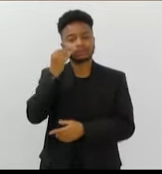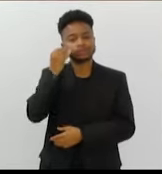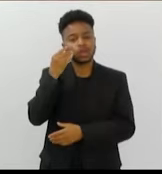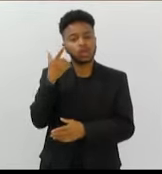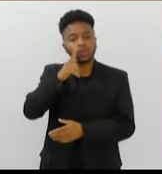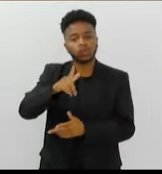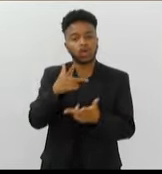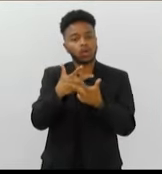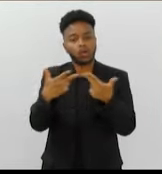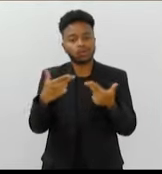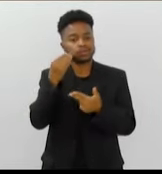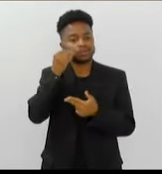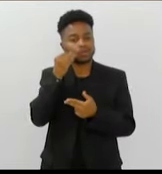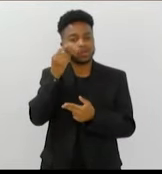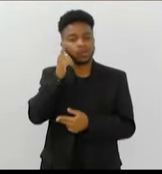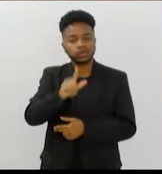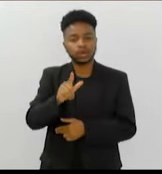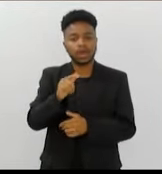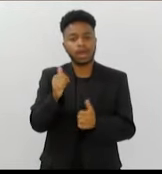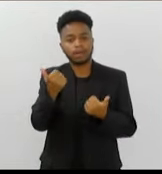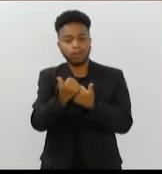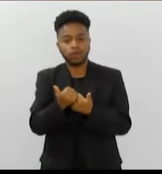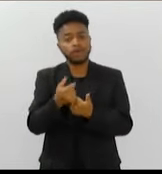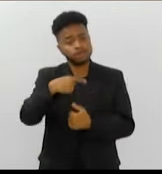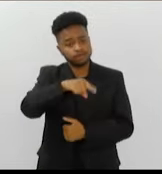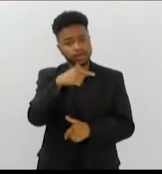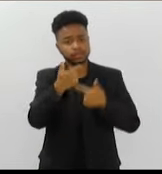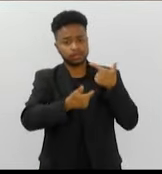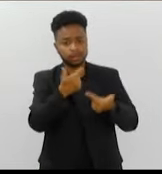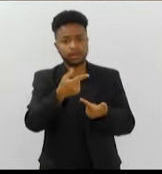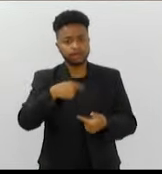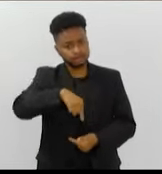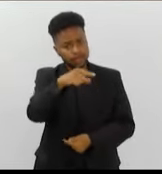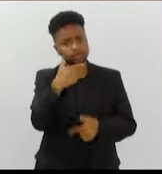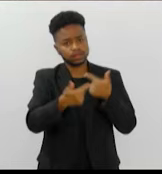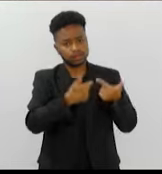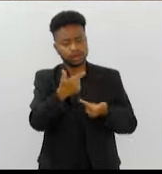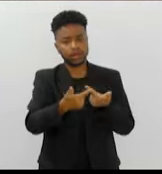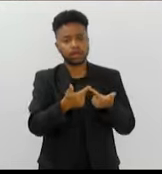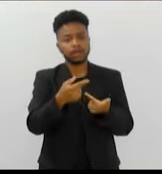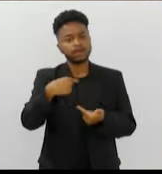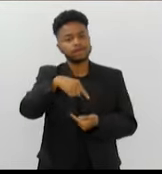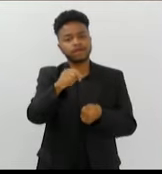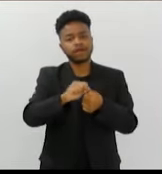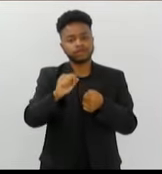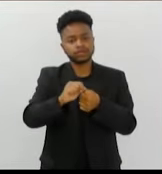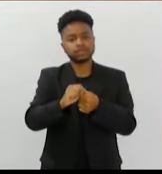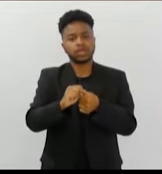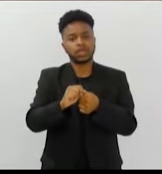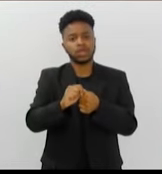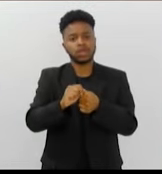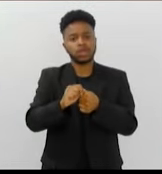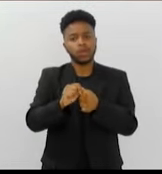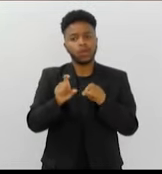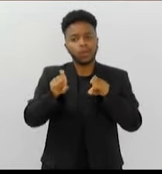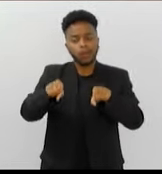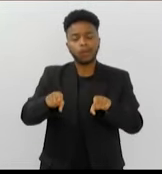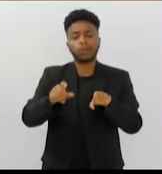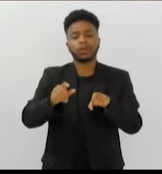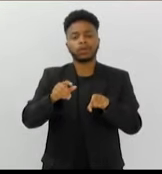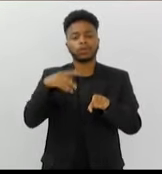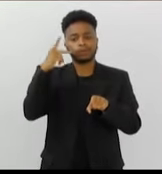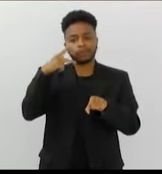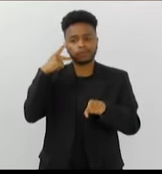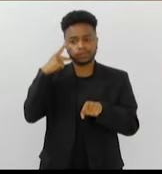algum tipo de apoio. Vai trabalhar, vai trabalhar, vai fazer um mandato parlamentar para ver se não depende